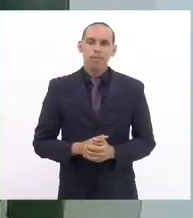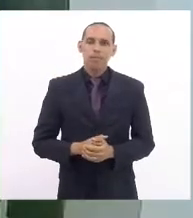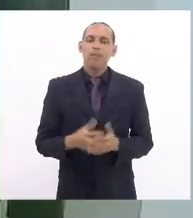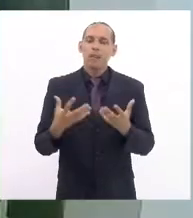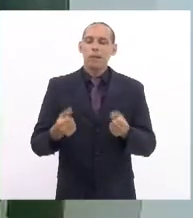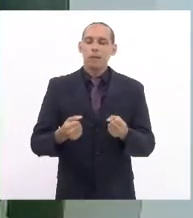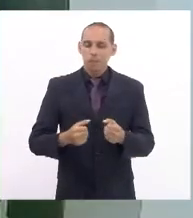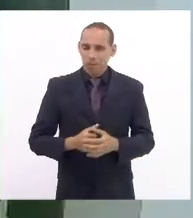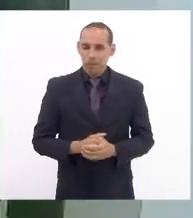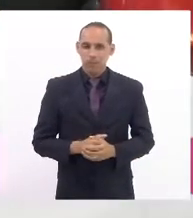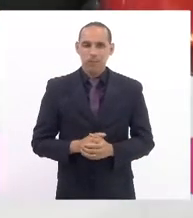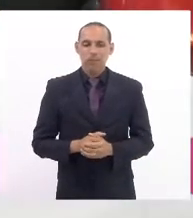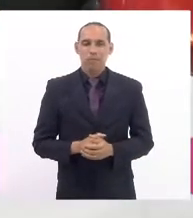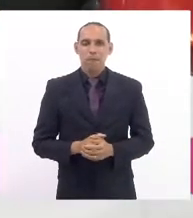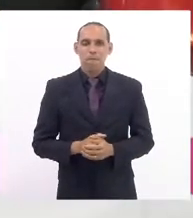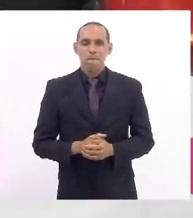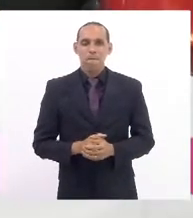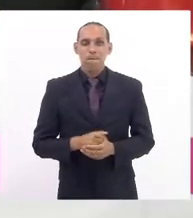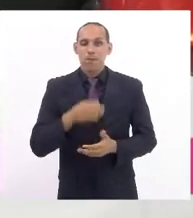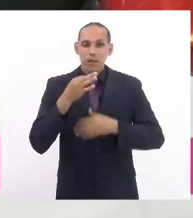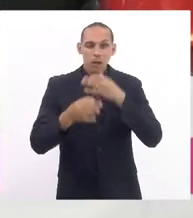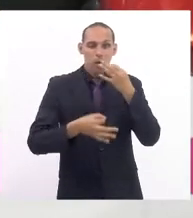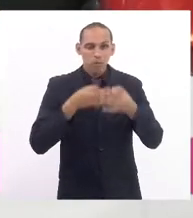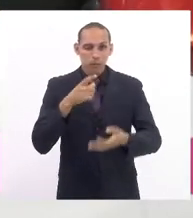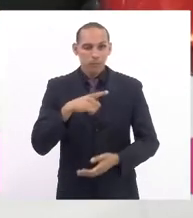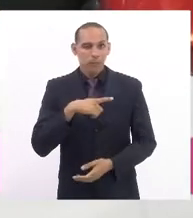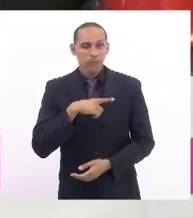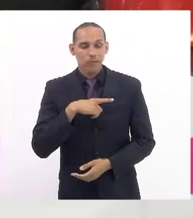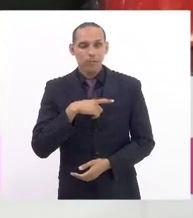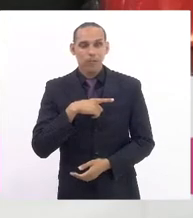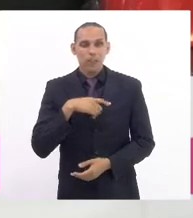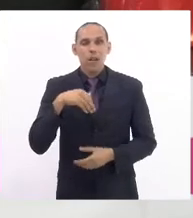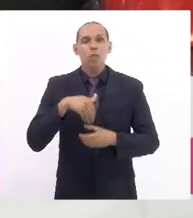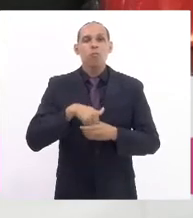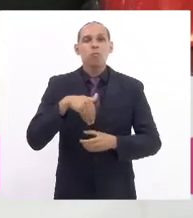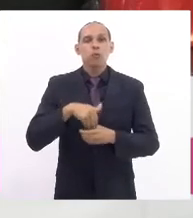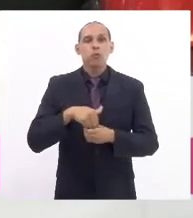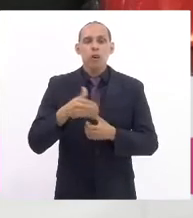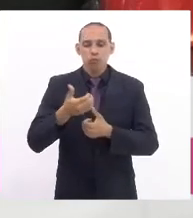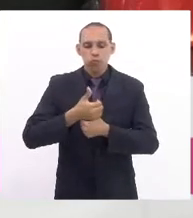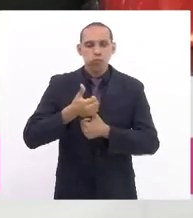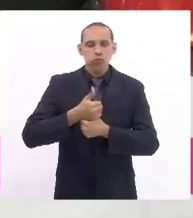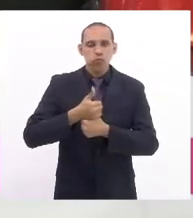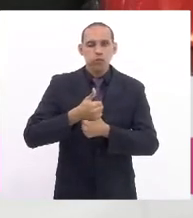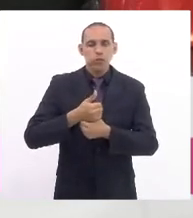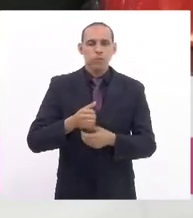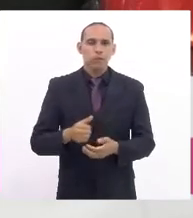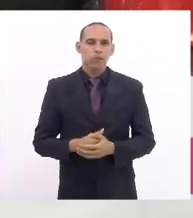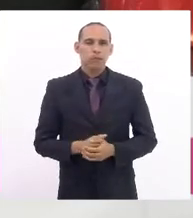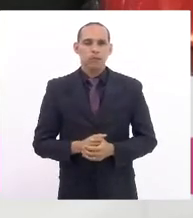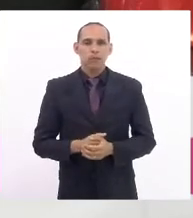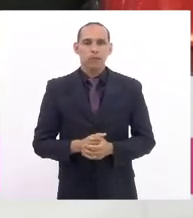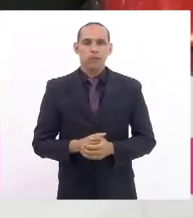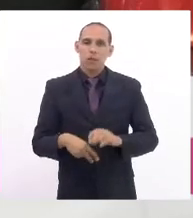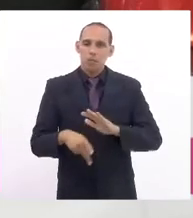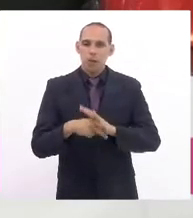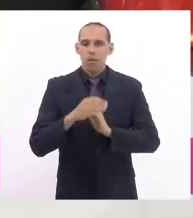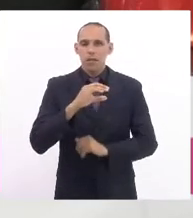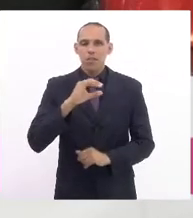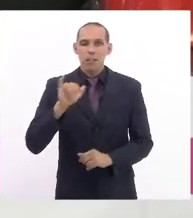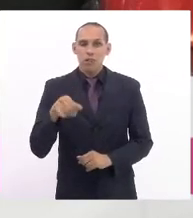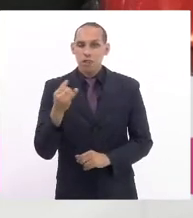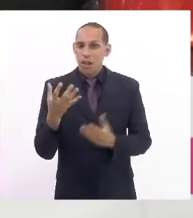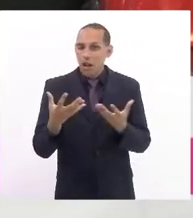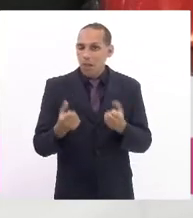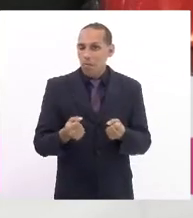os pareceres emitidos, em votação o substitutivo da CCJ. Os senhores que